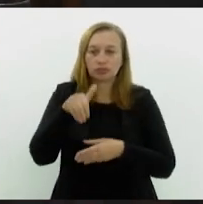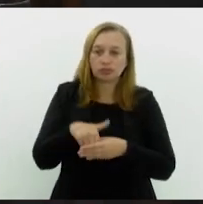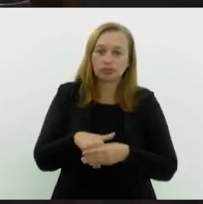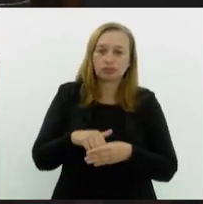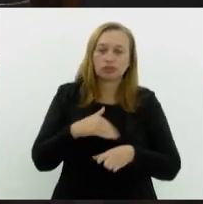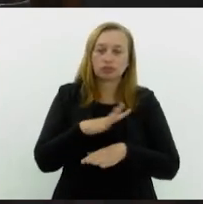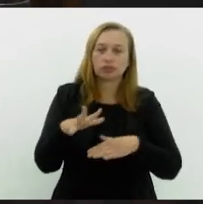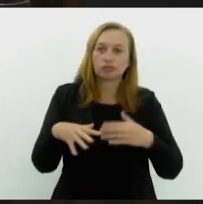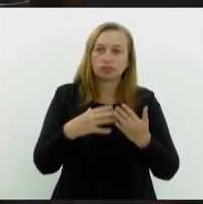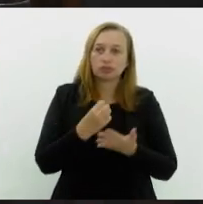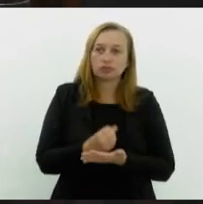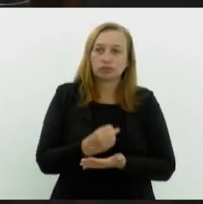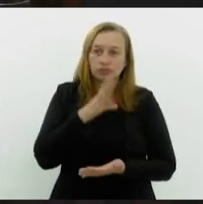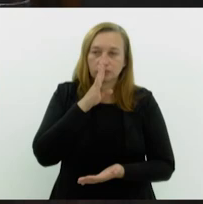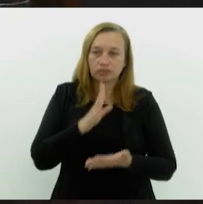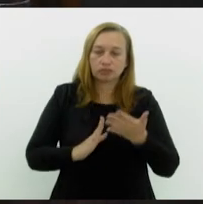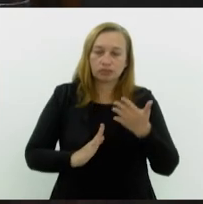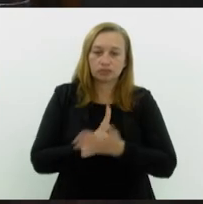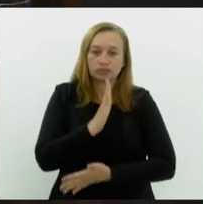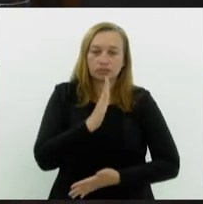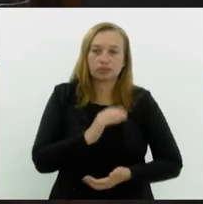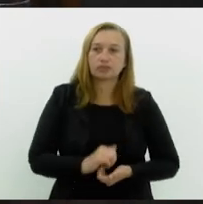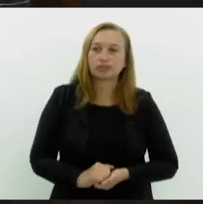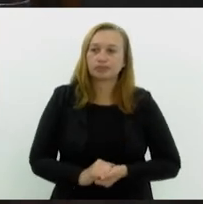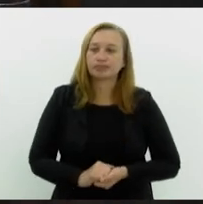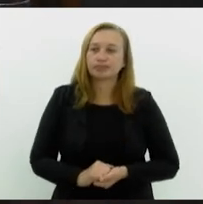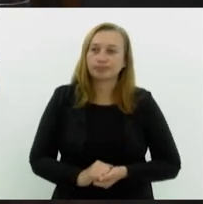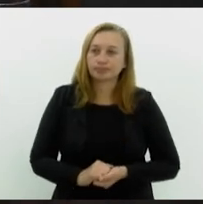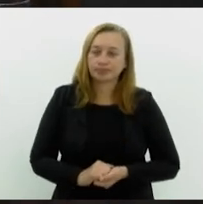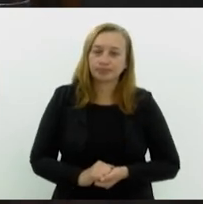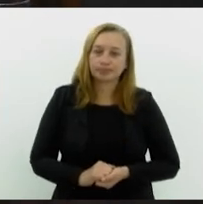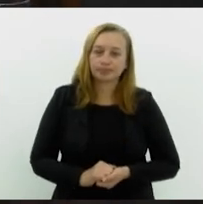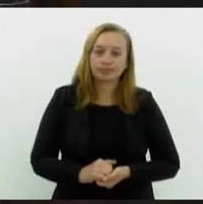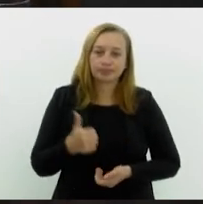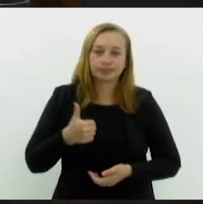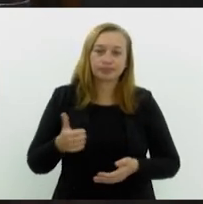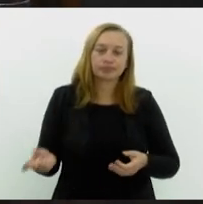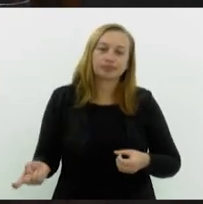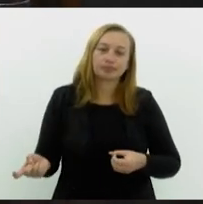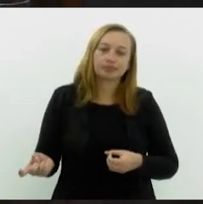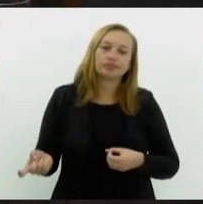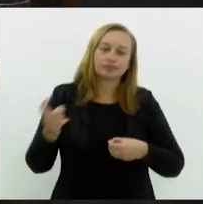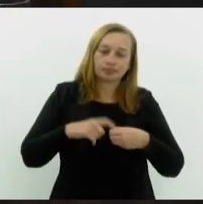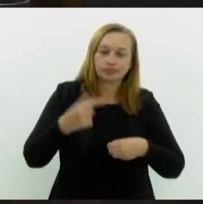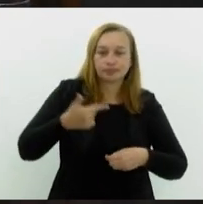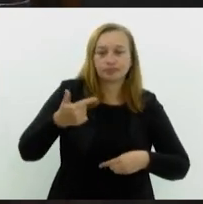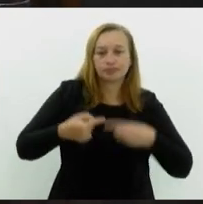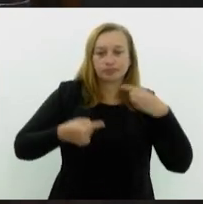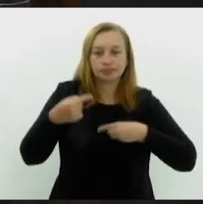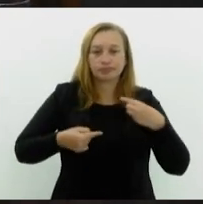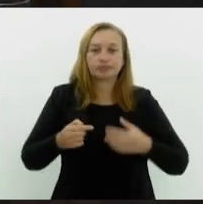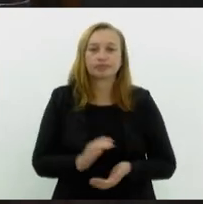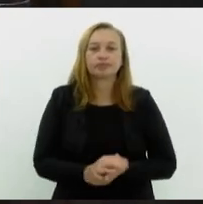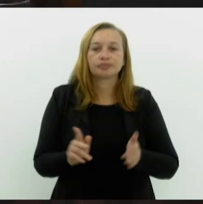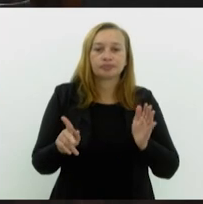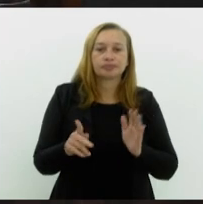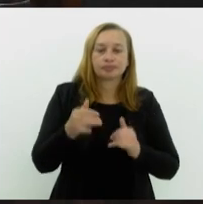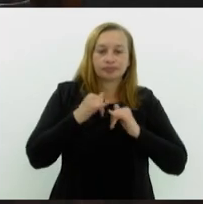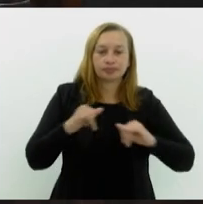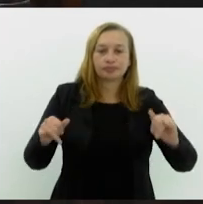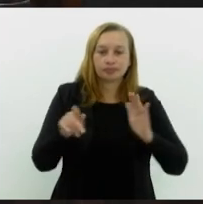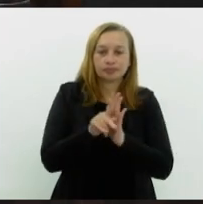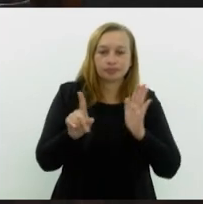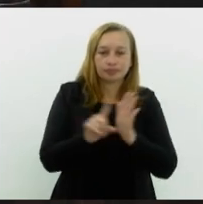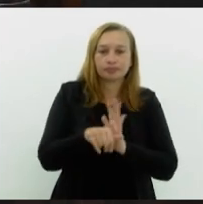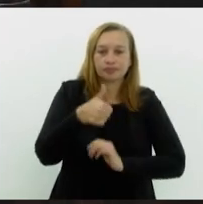discussão, em votação. Senhores que aprovam, permaneçam como estão, aprovado em primeira, retorno em segunda. Anuncio o